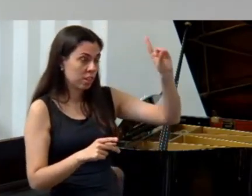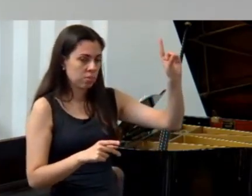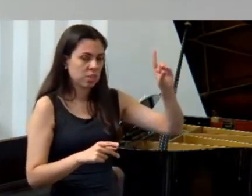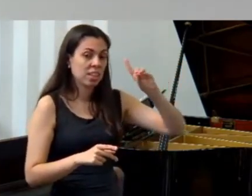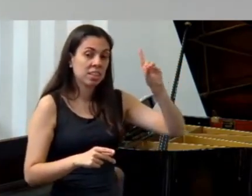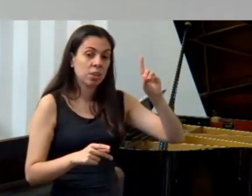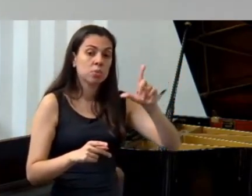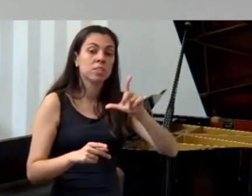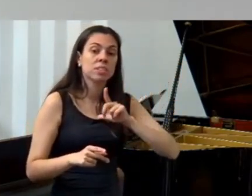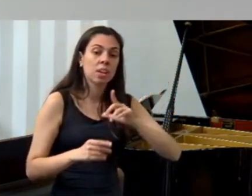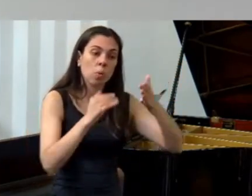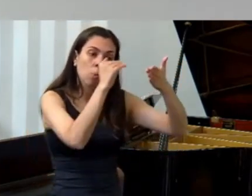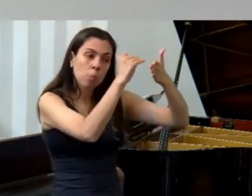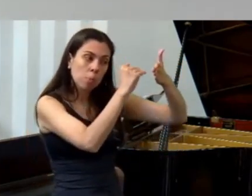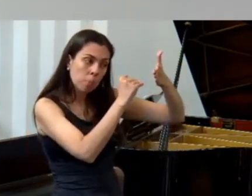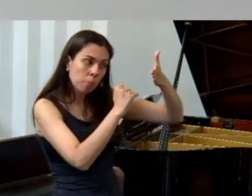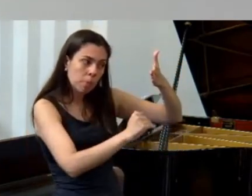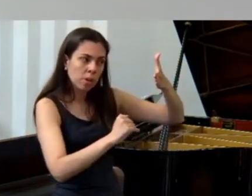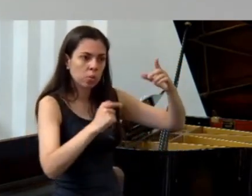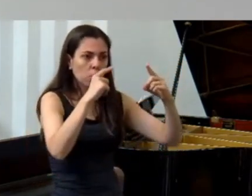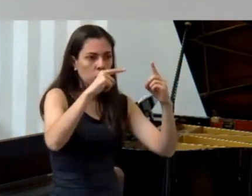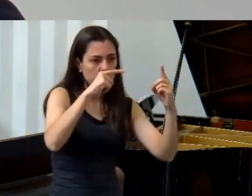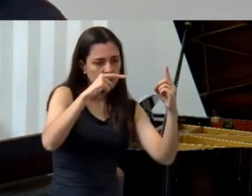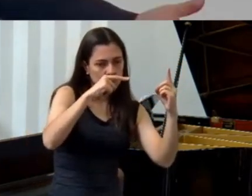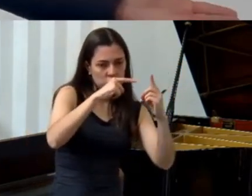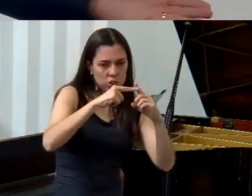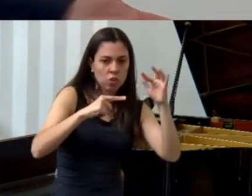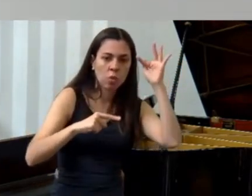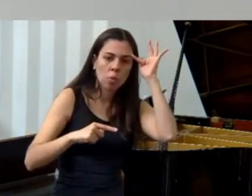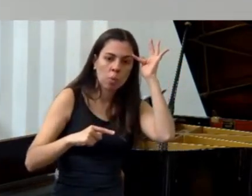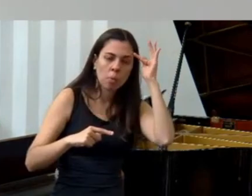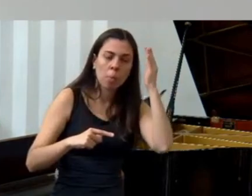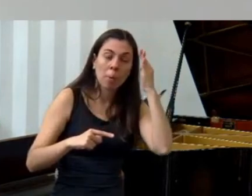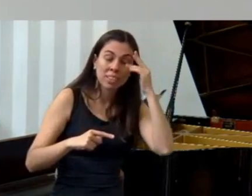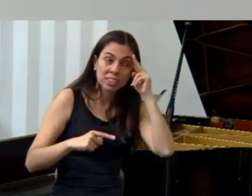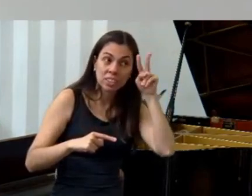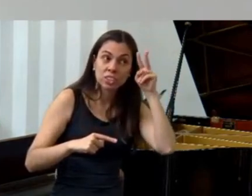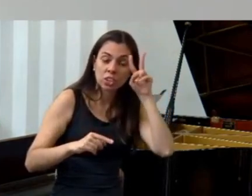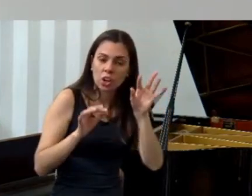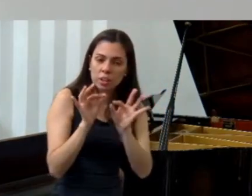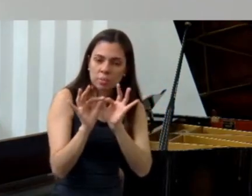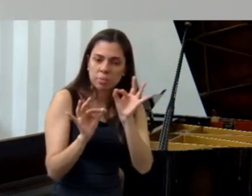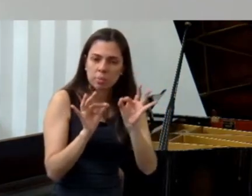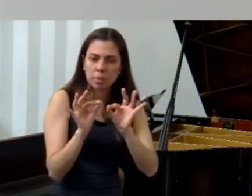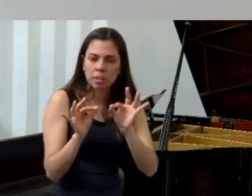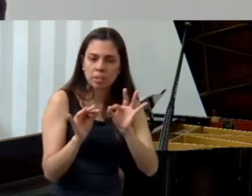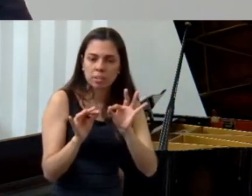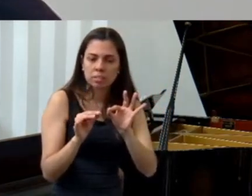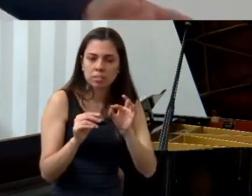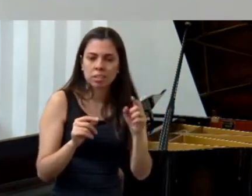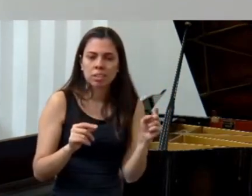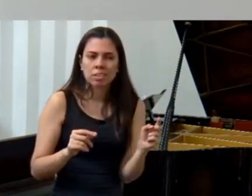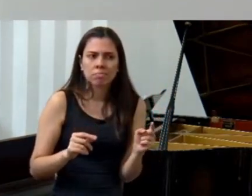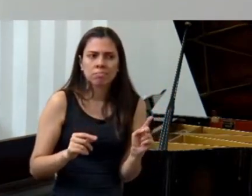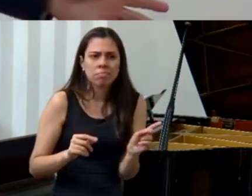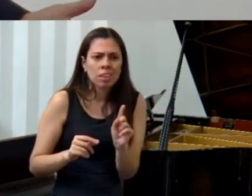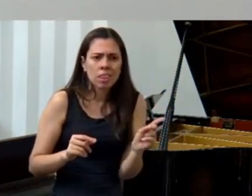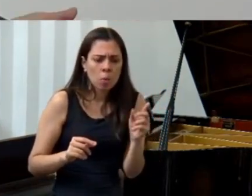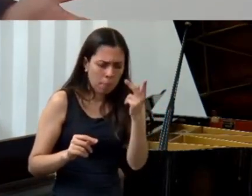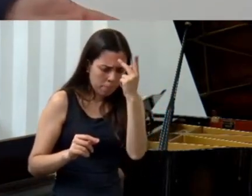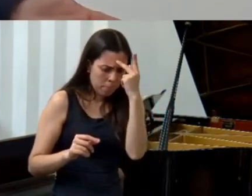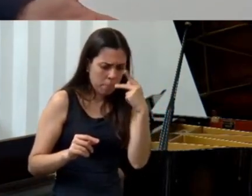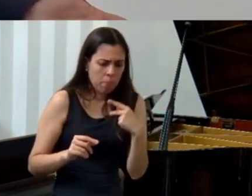A minha vida tem um propósito. Que fazes aqui, Elias? Senhor, eu tenho